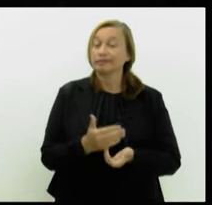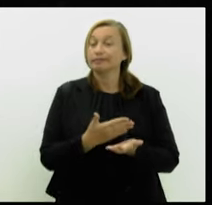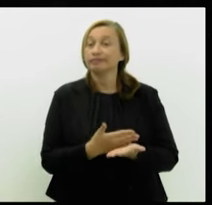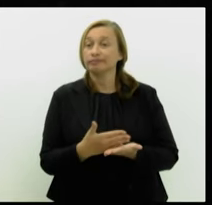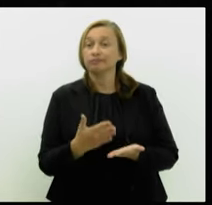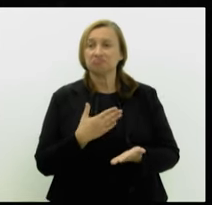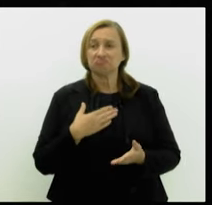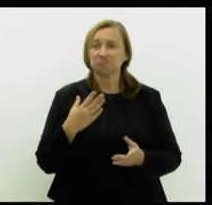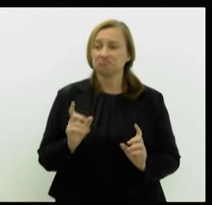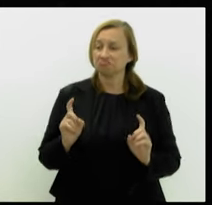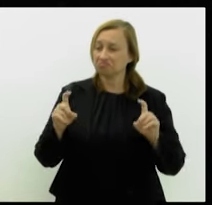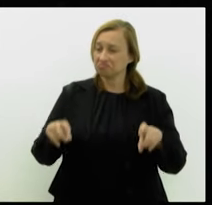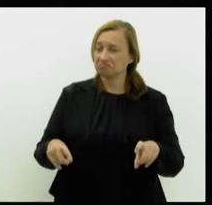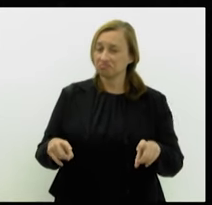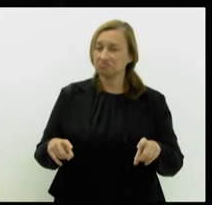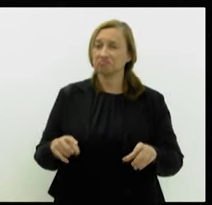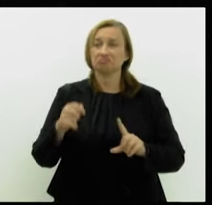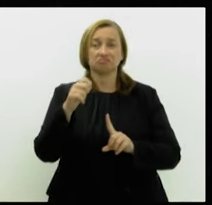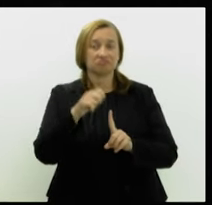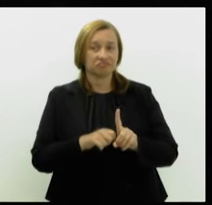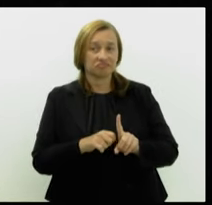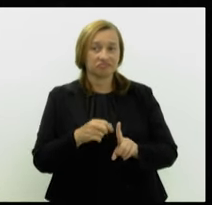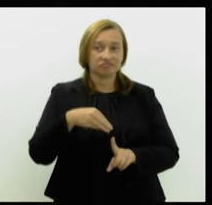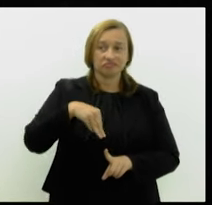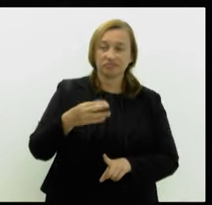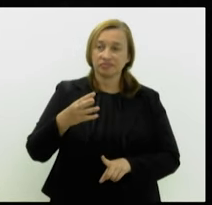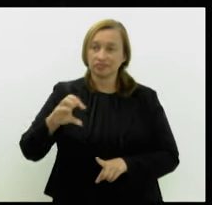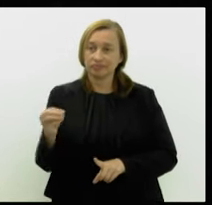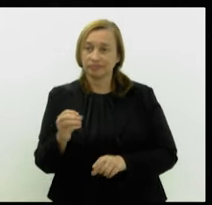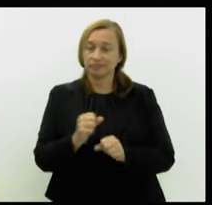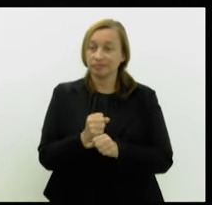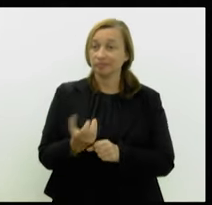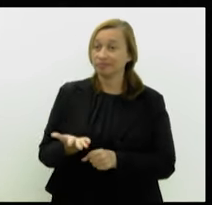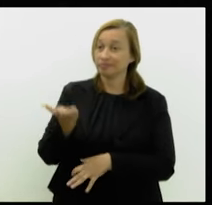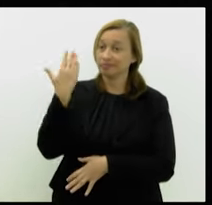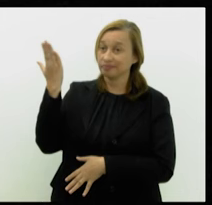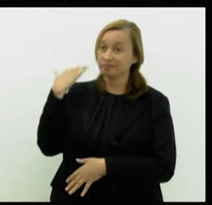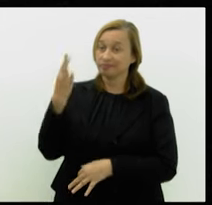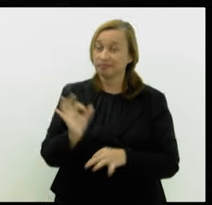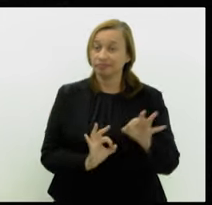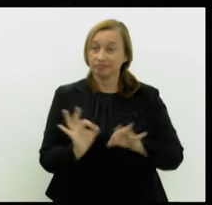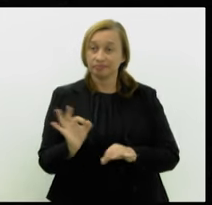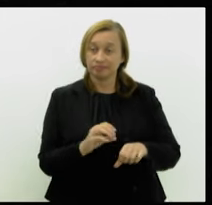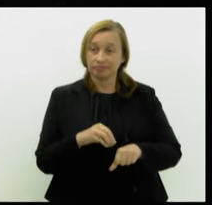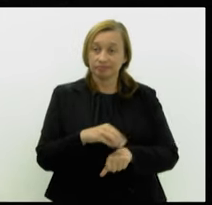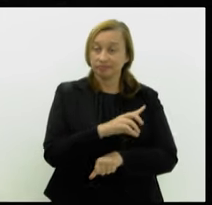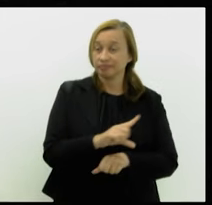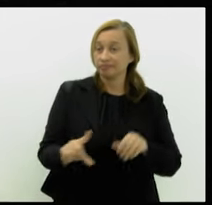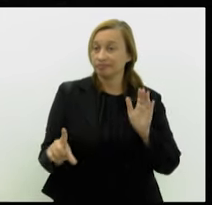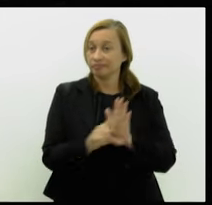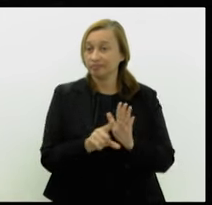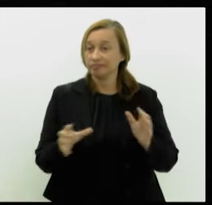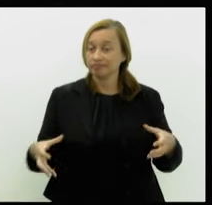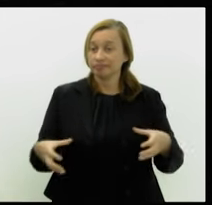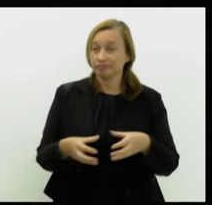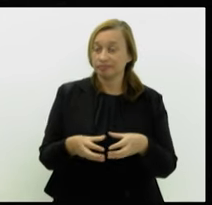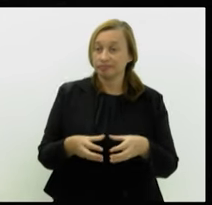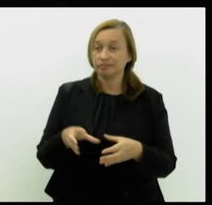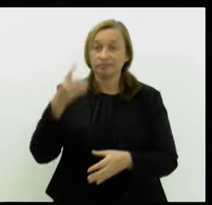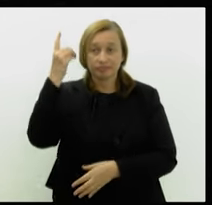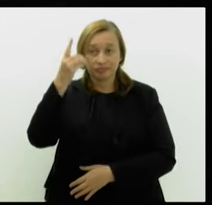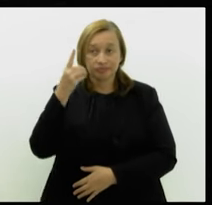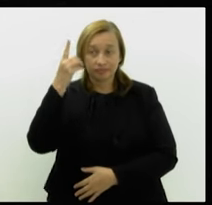meu mandato, logo no mês de março do ano passado, eu elaborei uma indicação legislativa em conjunto com o então